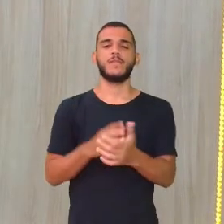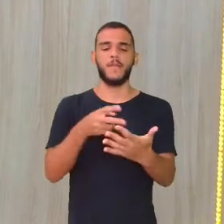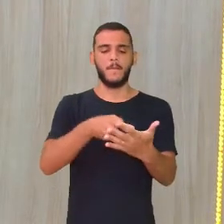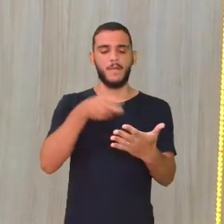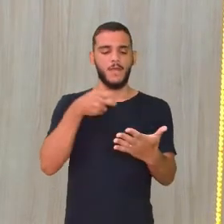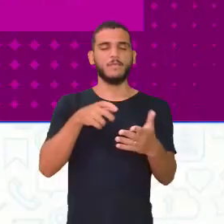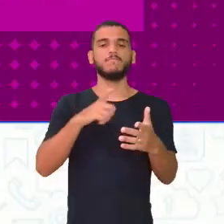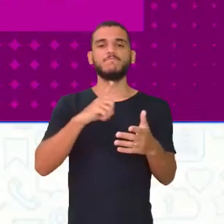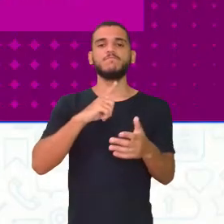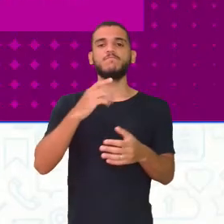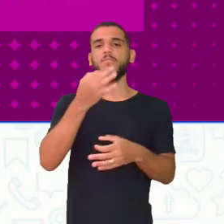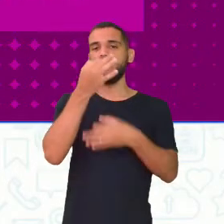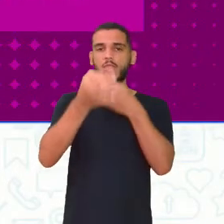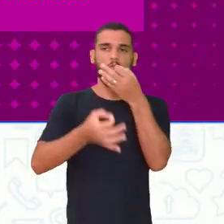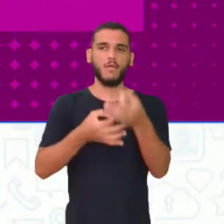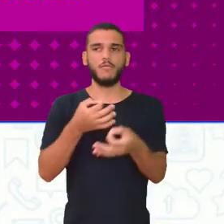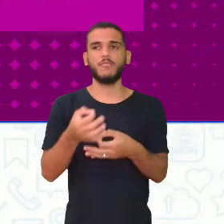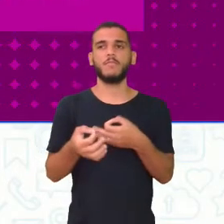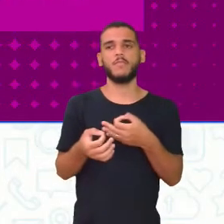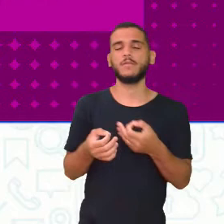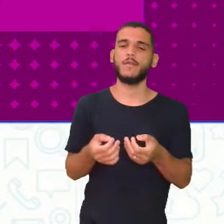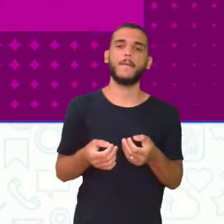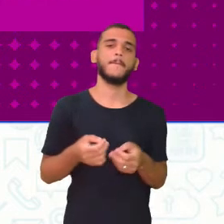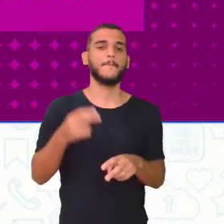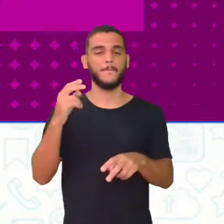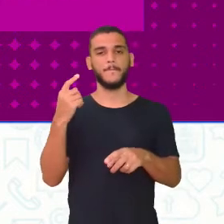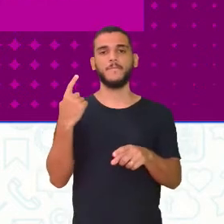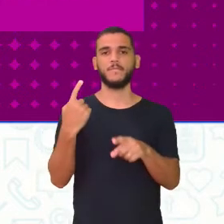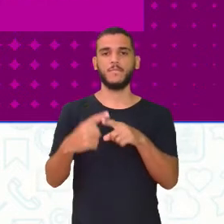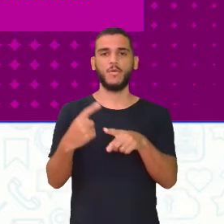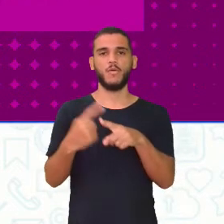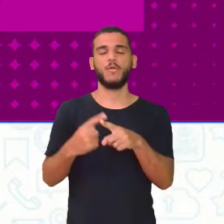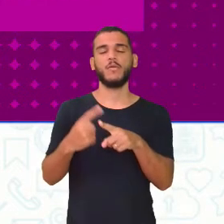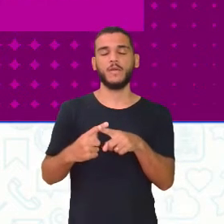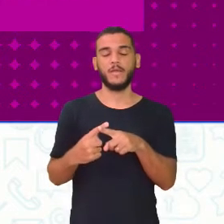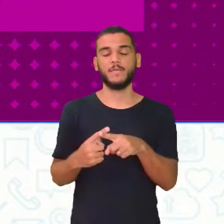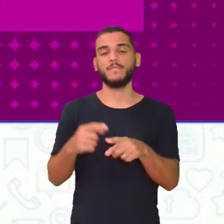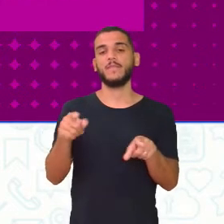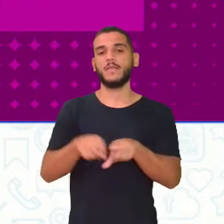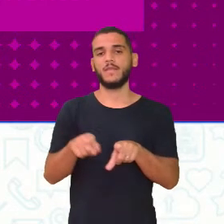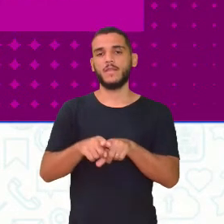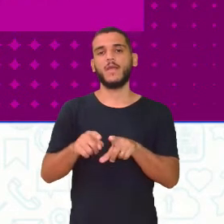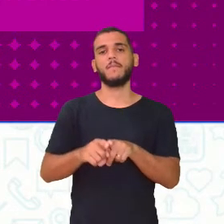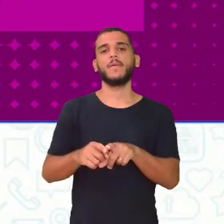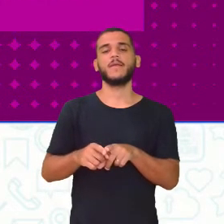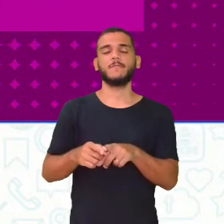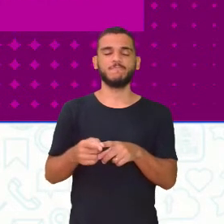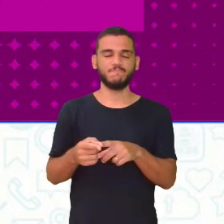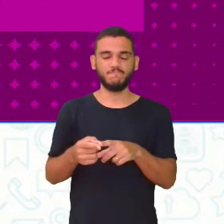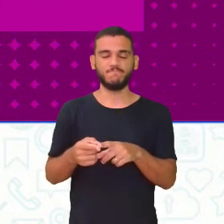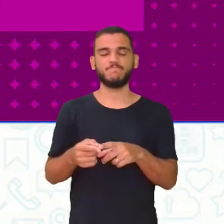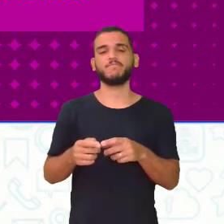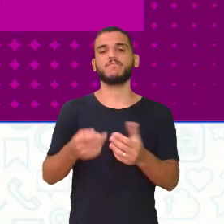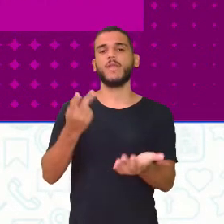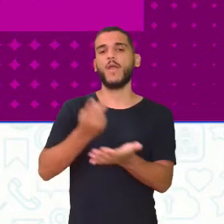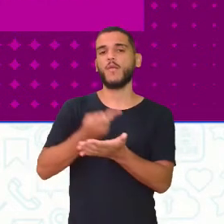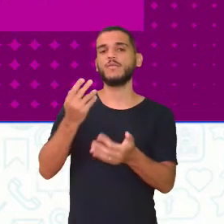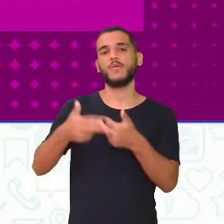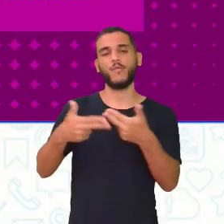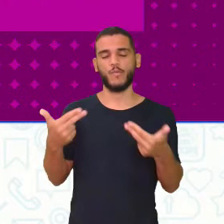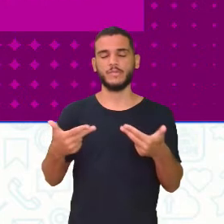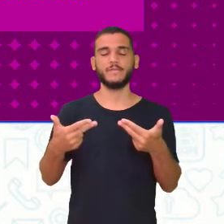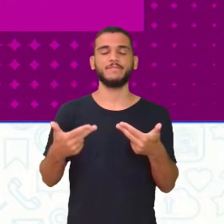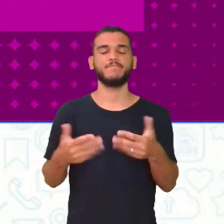tem o argumento por causa e consequência. Este argumento busca explicar uma consequência por meio de uma